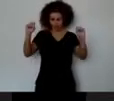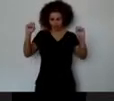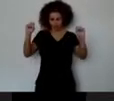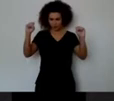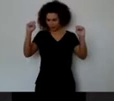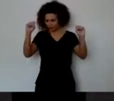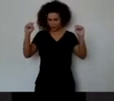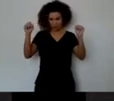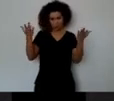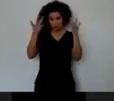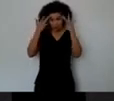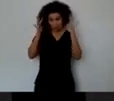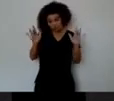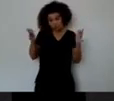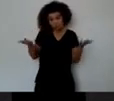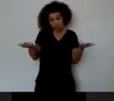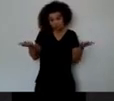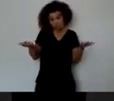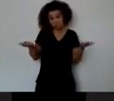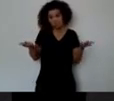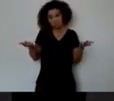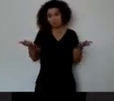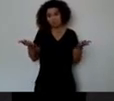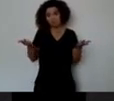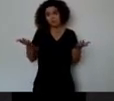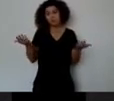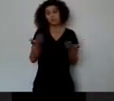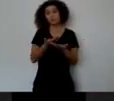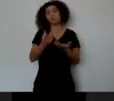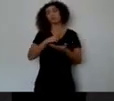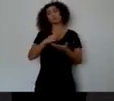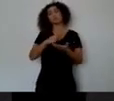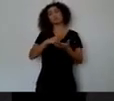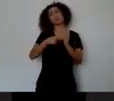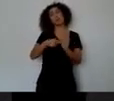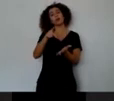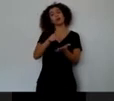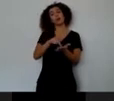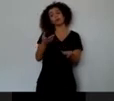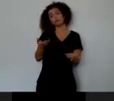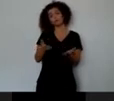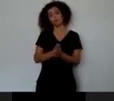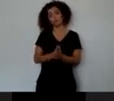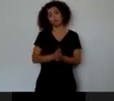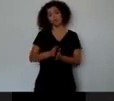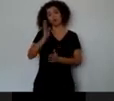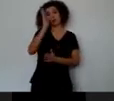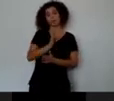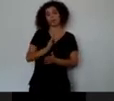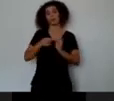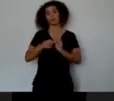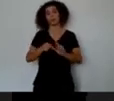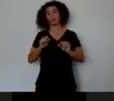traz impactos para os dias atuais, né? A realidade está aí escancarada. É, o Brasil apresenta um cenário de desigualdade em